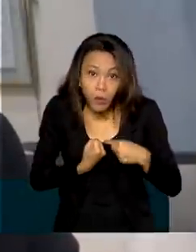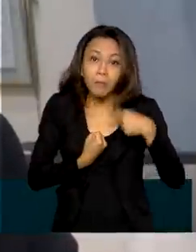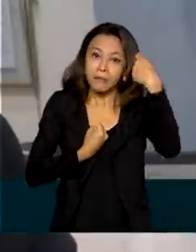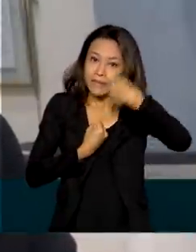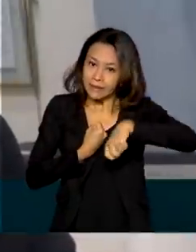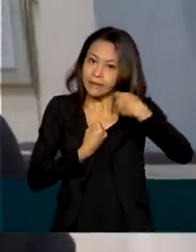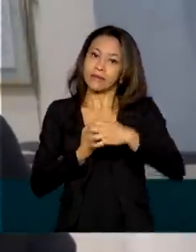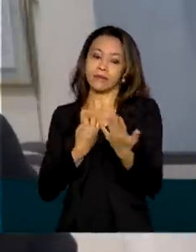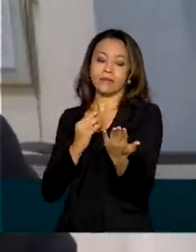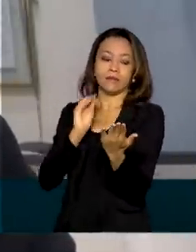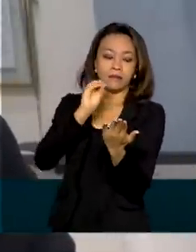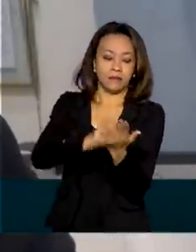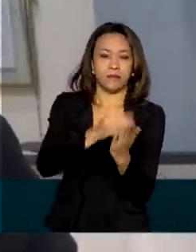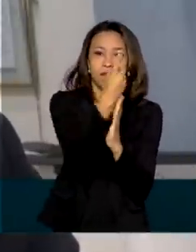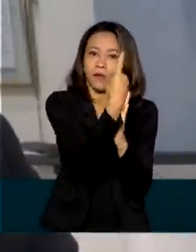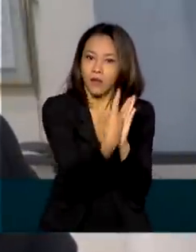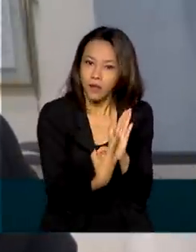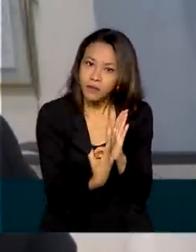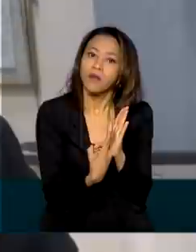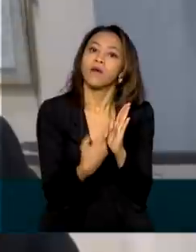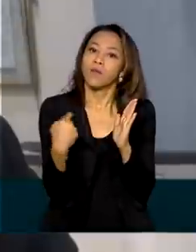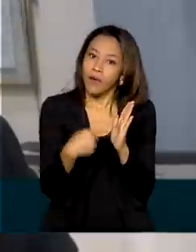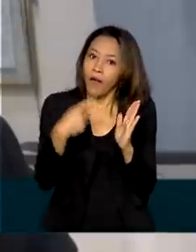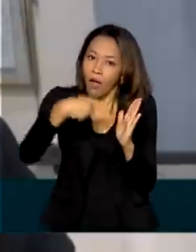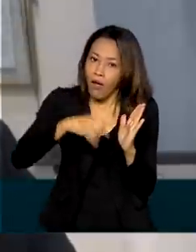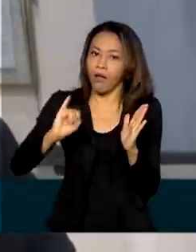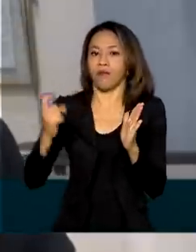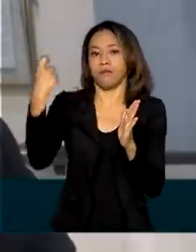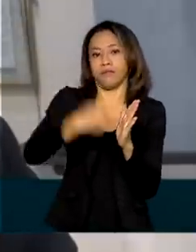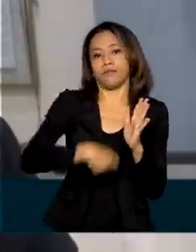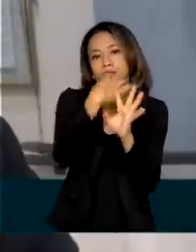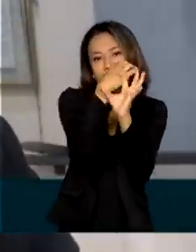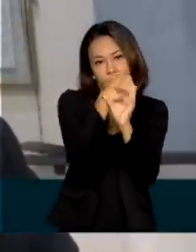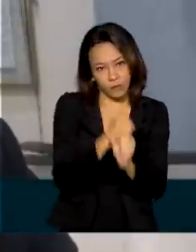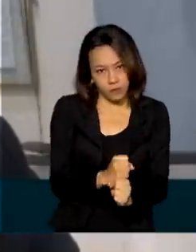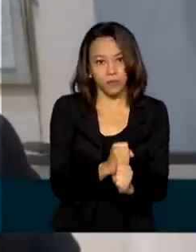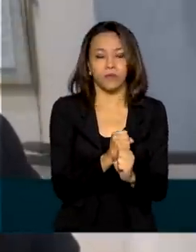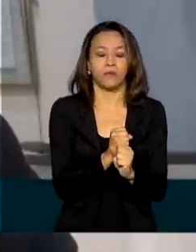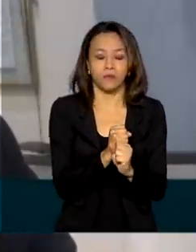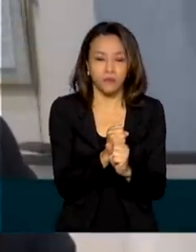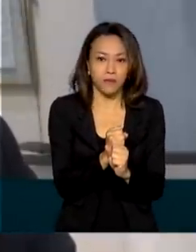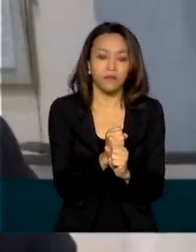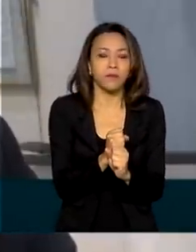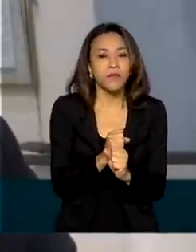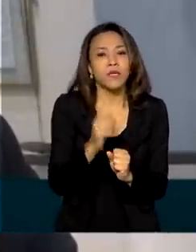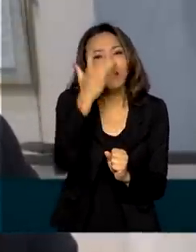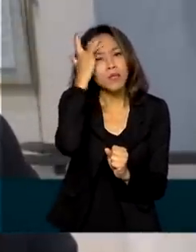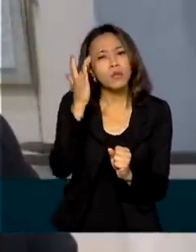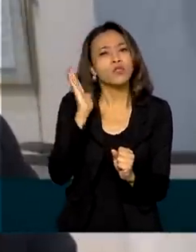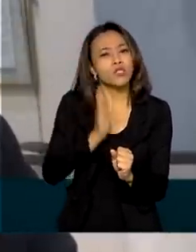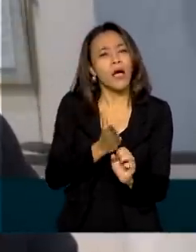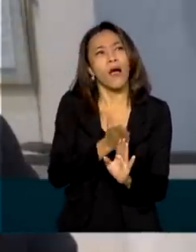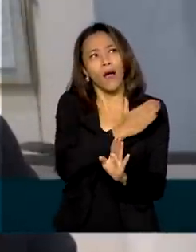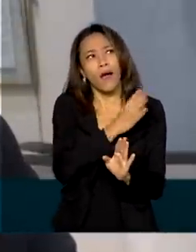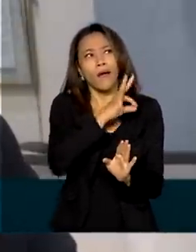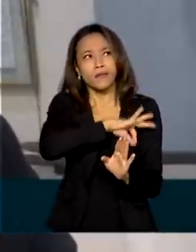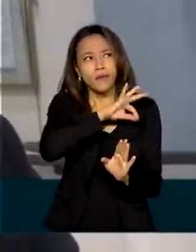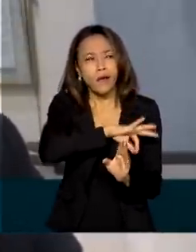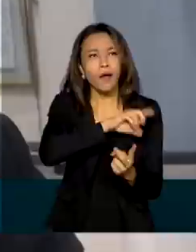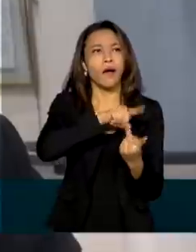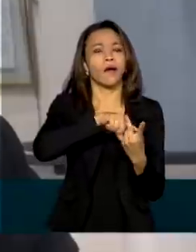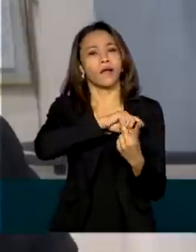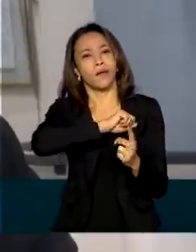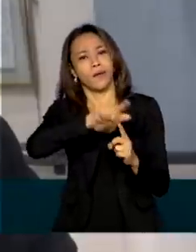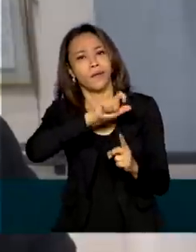precisam ser declarados como rendimentos tributáveis eles vão ser somados aos rendimentos se a pessoa já recebe de salário o